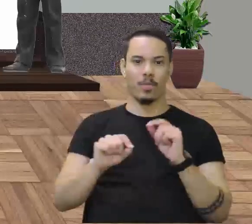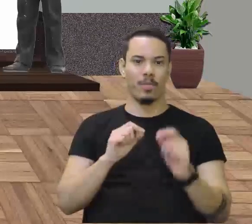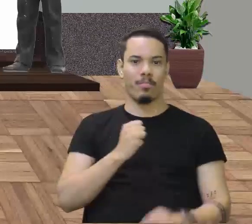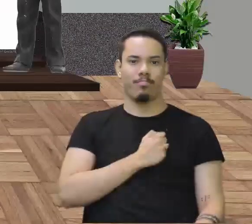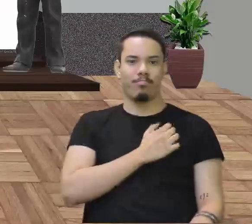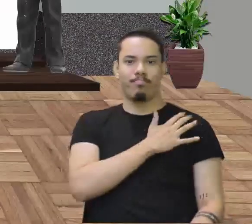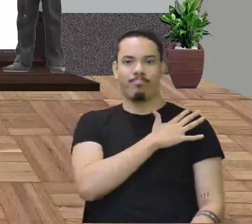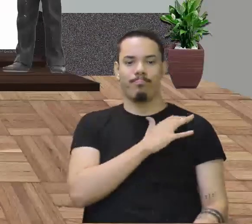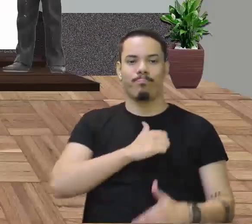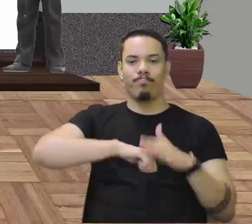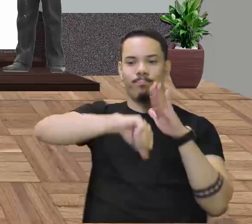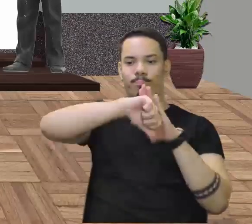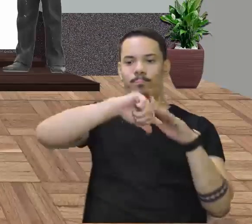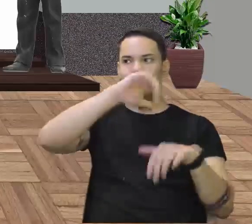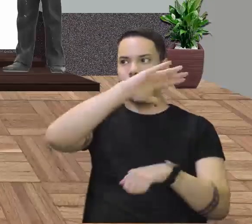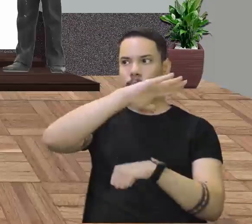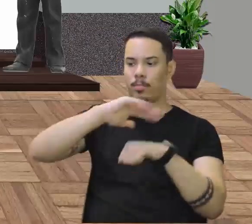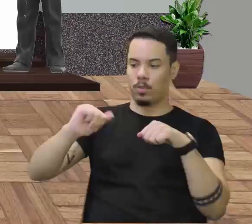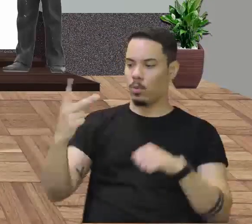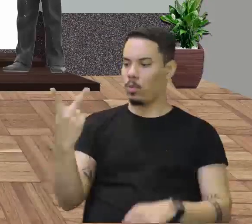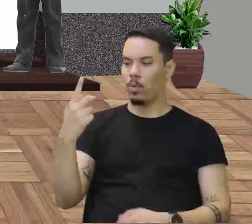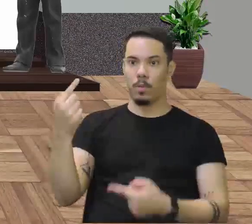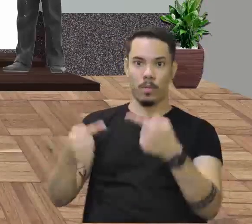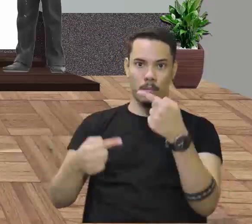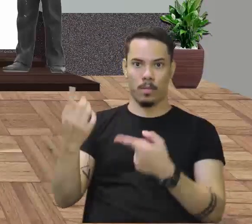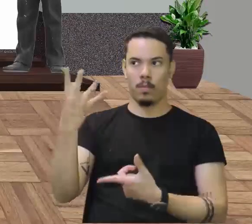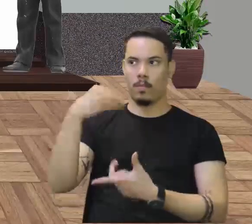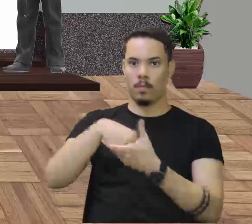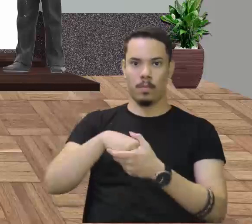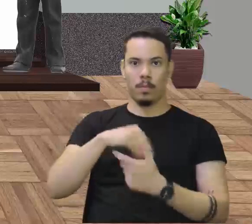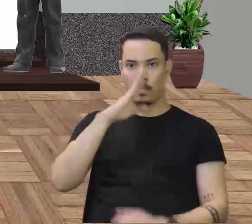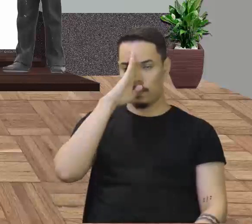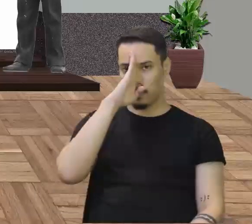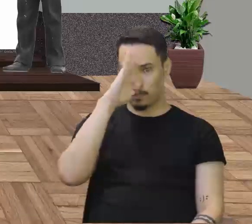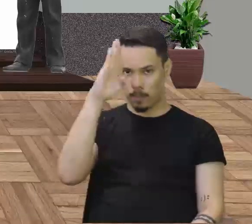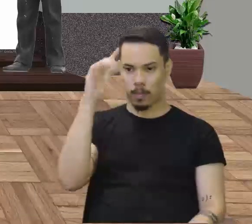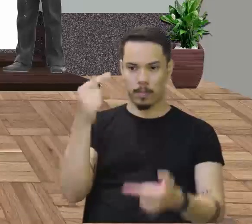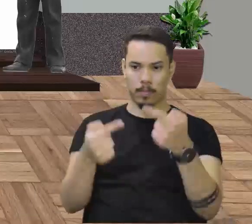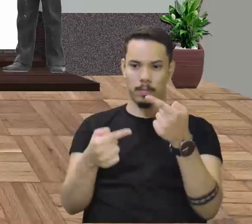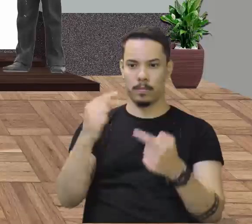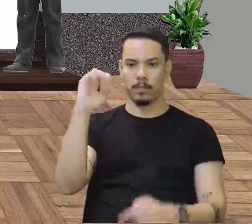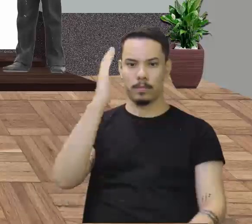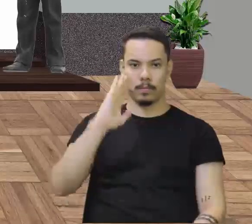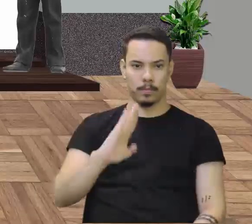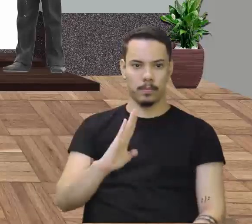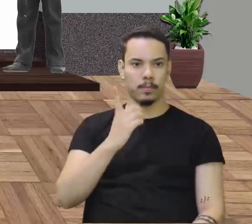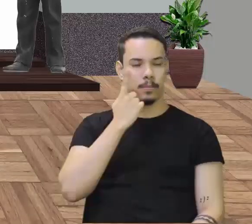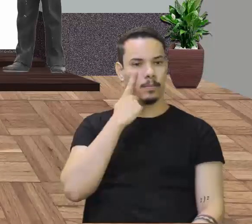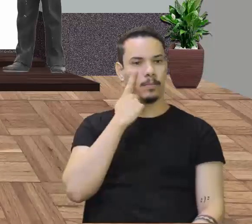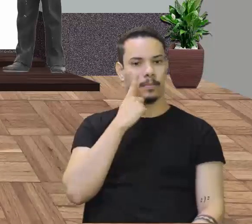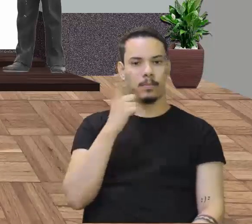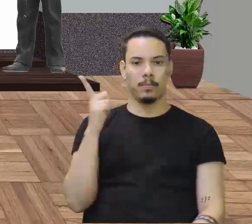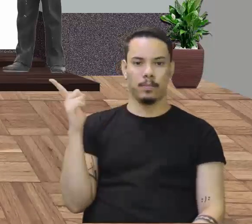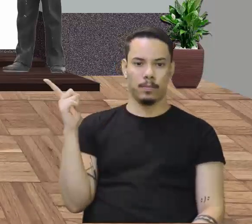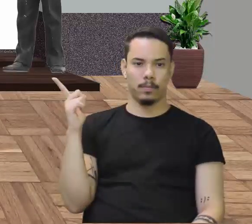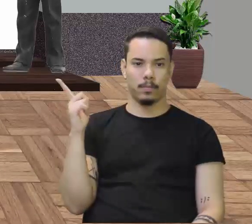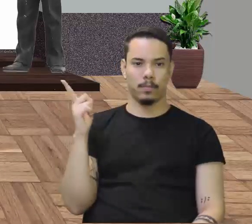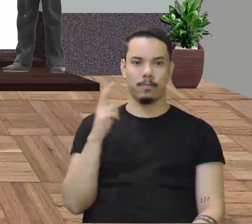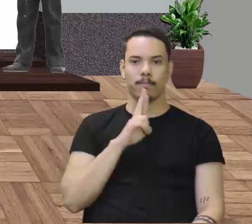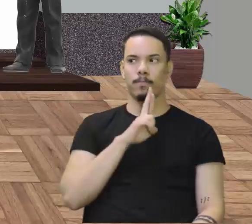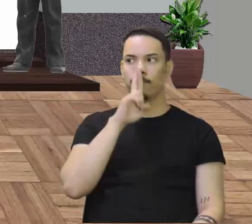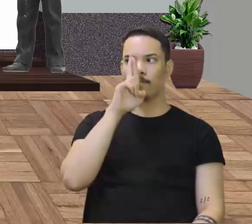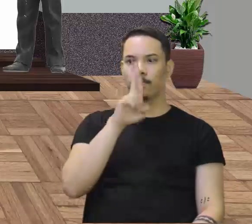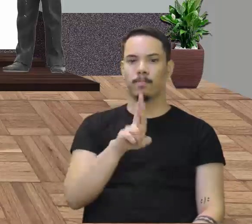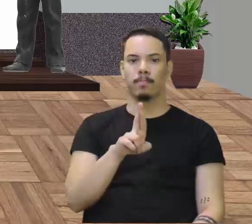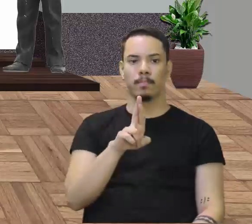tirou esses dois políticos da cena política do Brasil. Mas na tela para vocês aí que a resposta correta